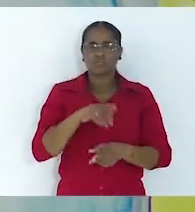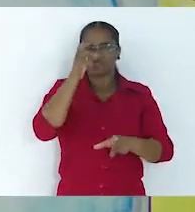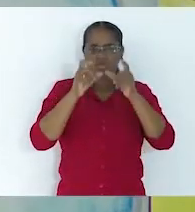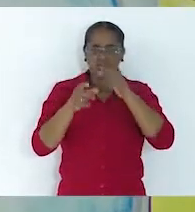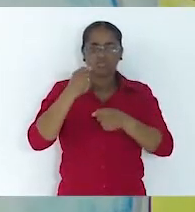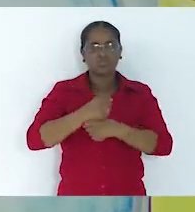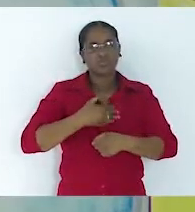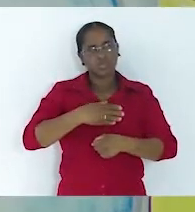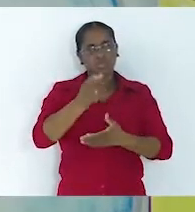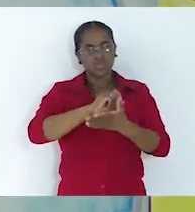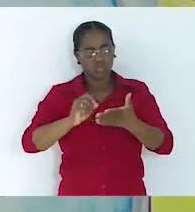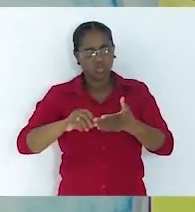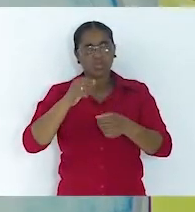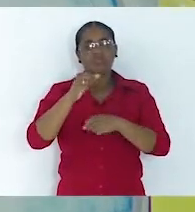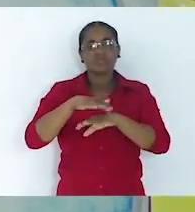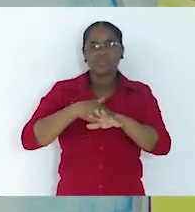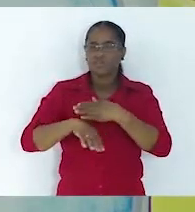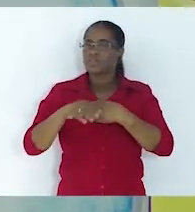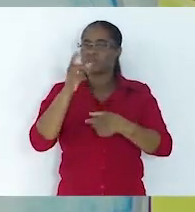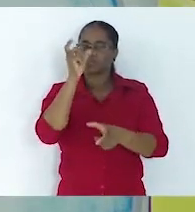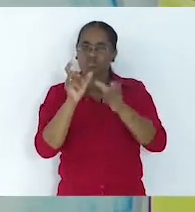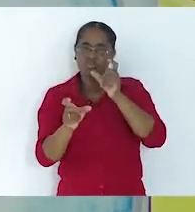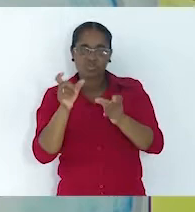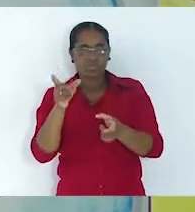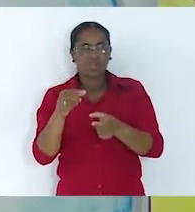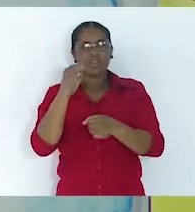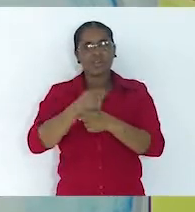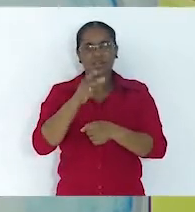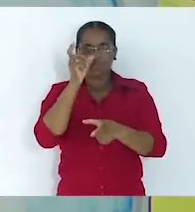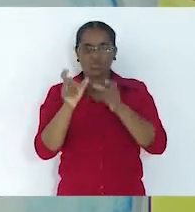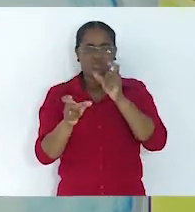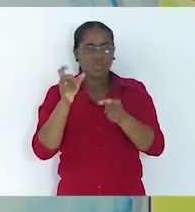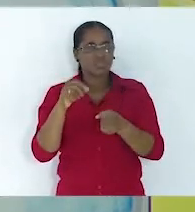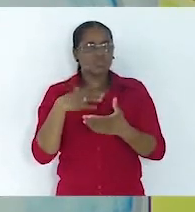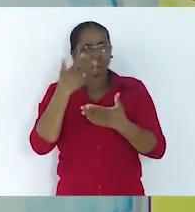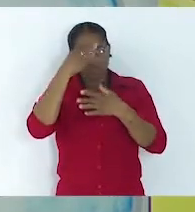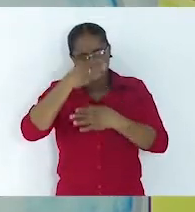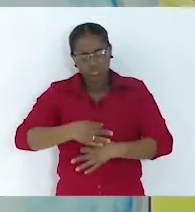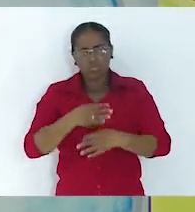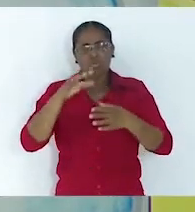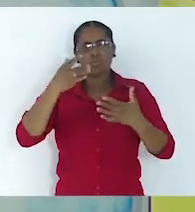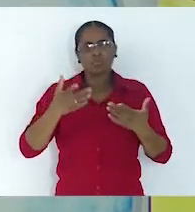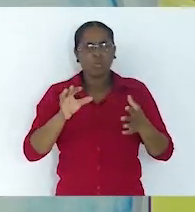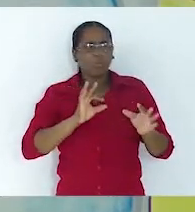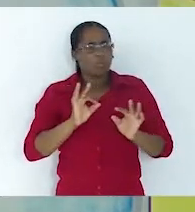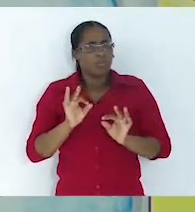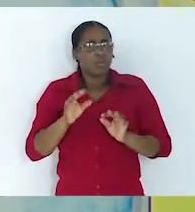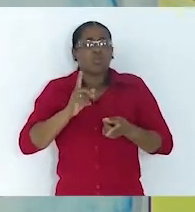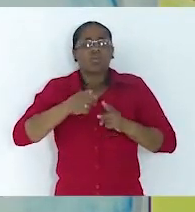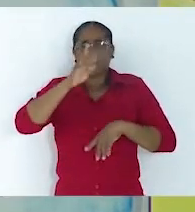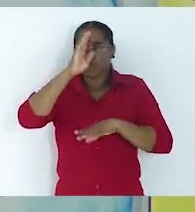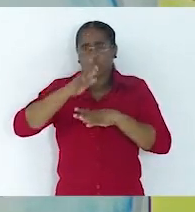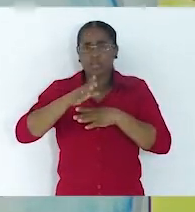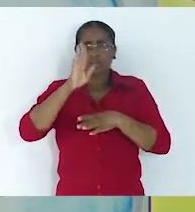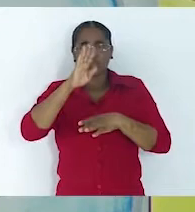personagem, trabalha essa personagem com algumas atitudes, alguns comportamentos. E o que é que acontece? Se